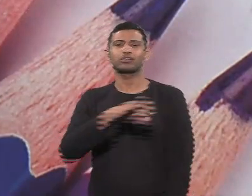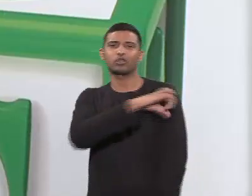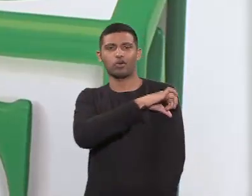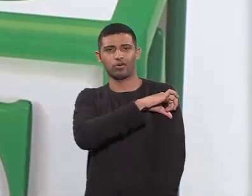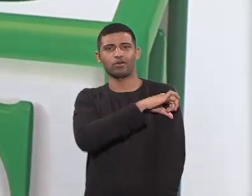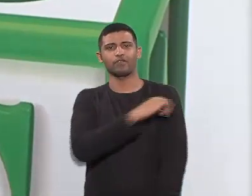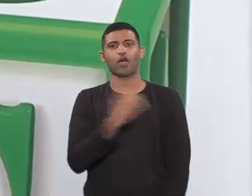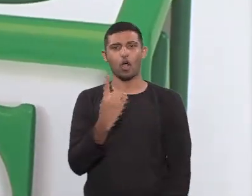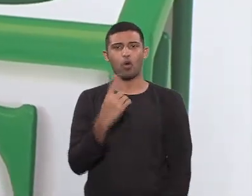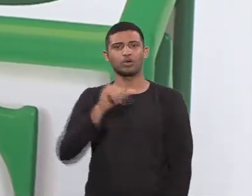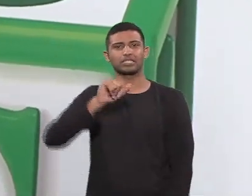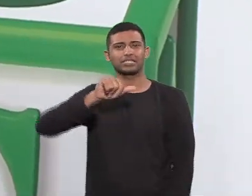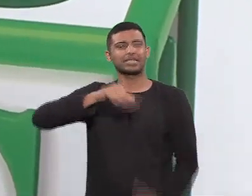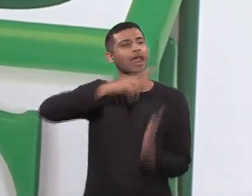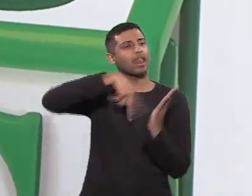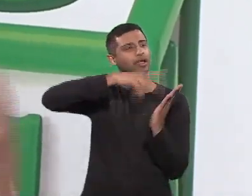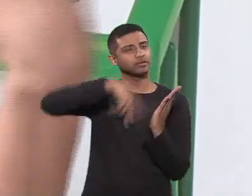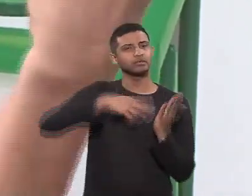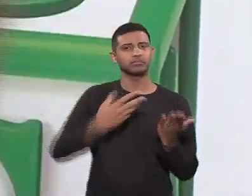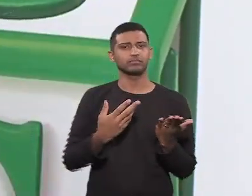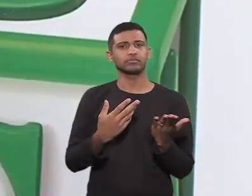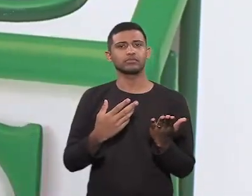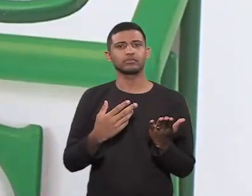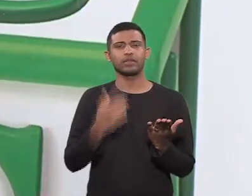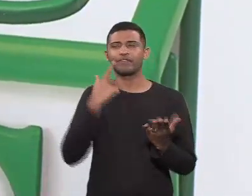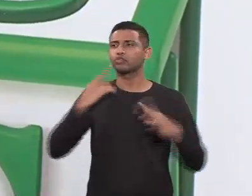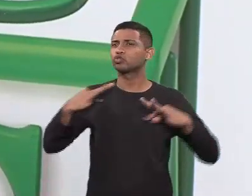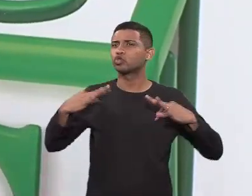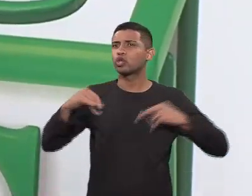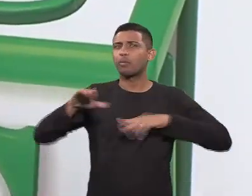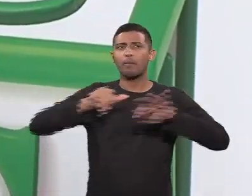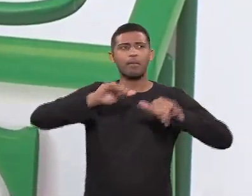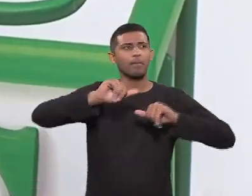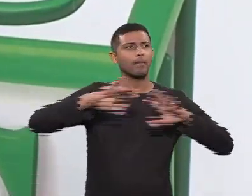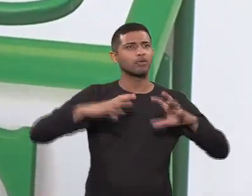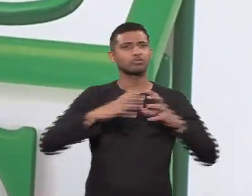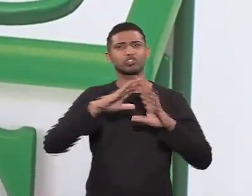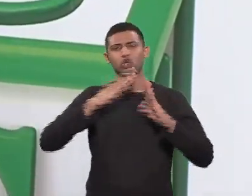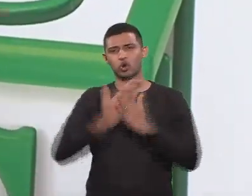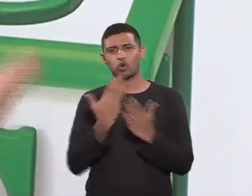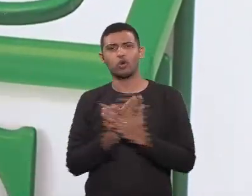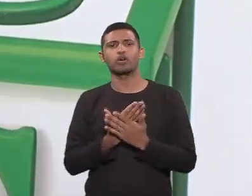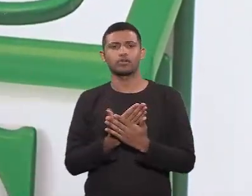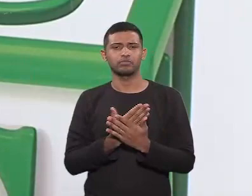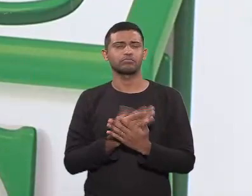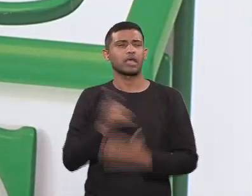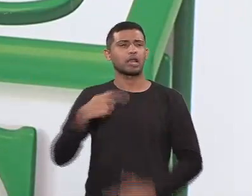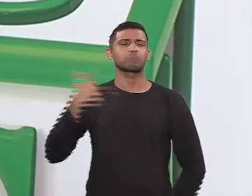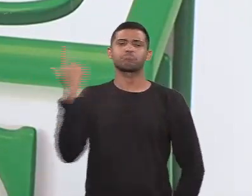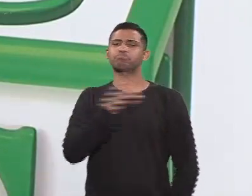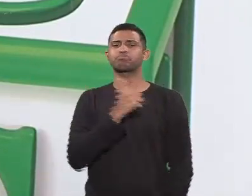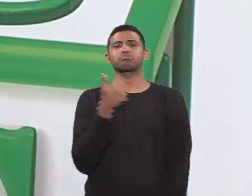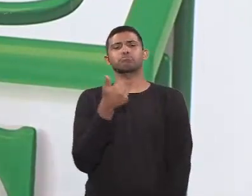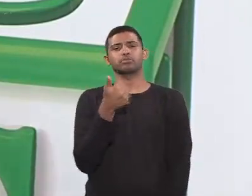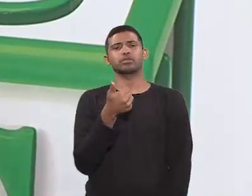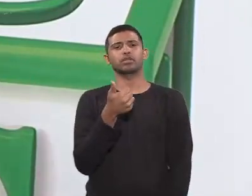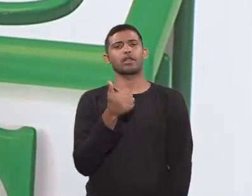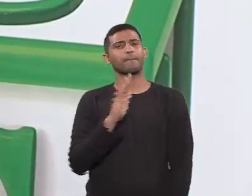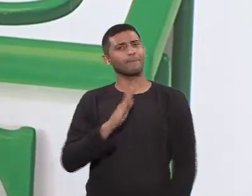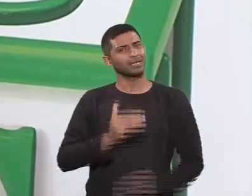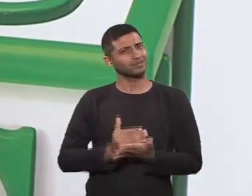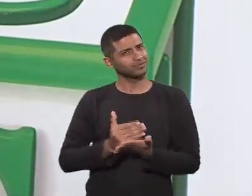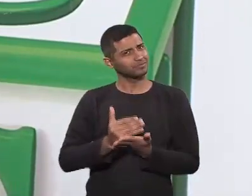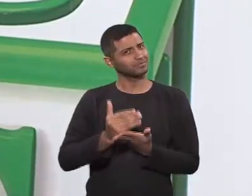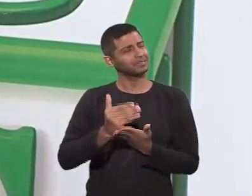ano, né? Como sala de leitura, você abarca todo mundo, né? Toda a escola. Ela lida muito bem com isso, né? Mas, assim,